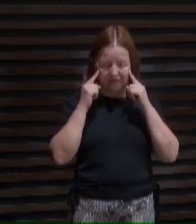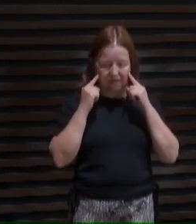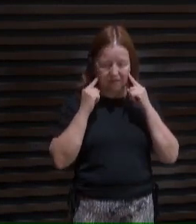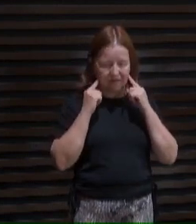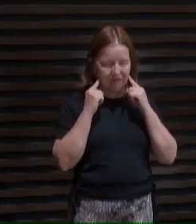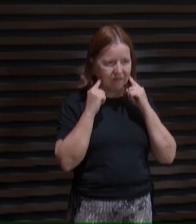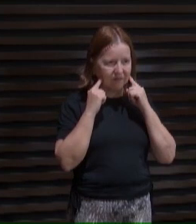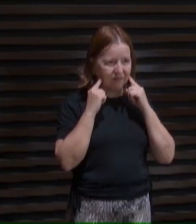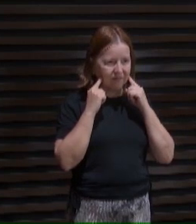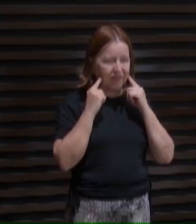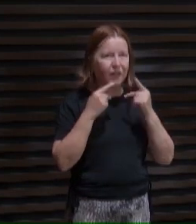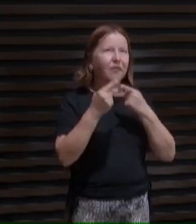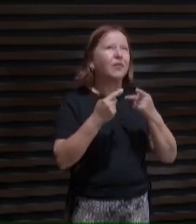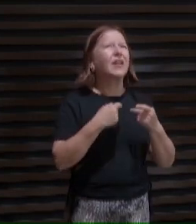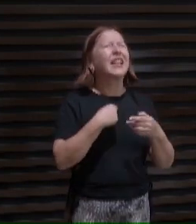dizendo: eu quero